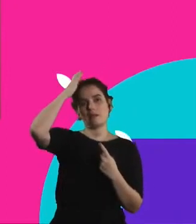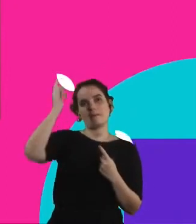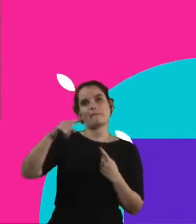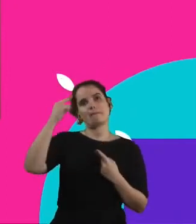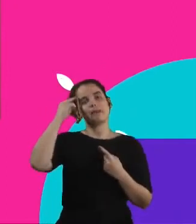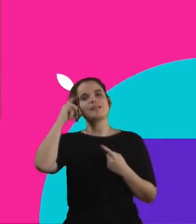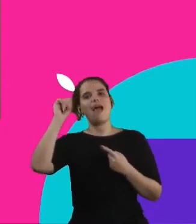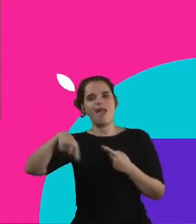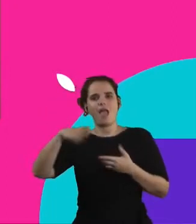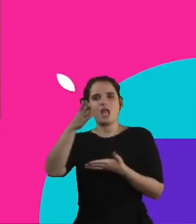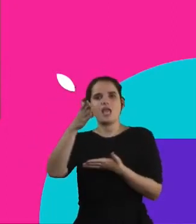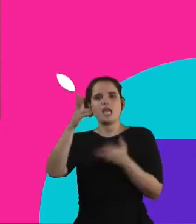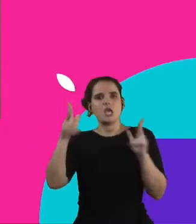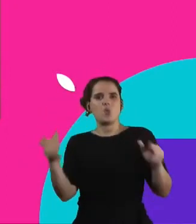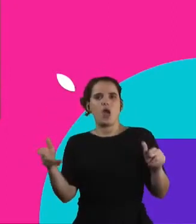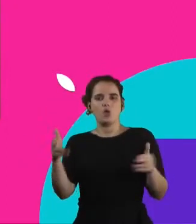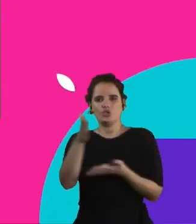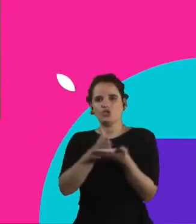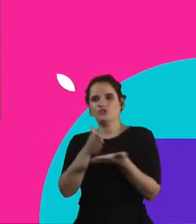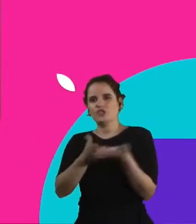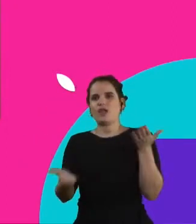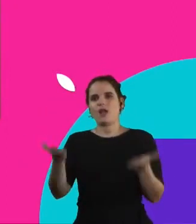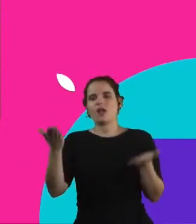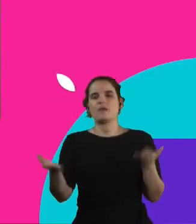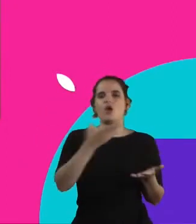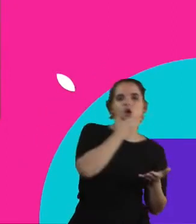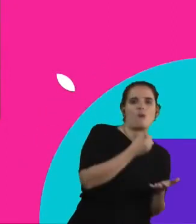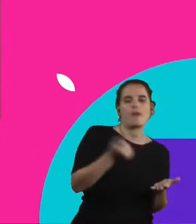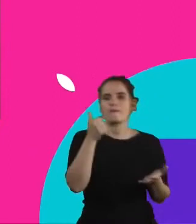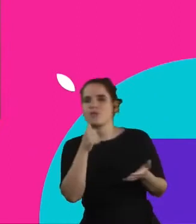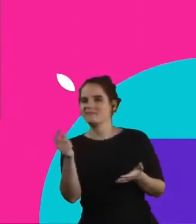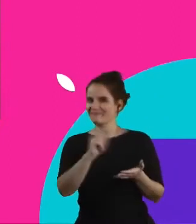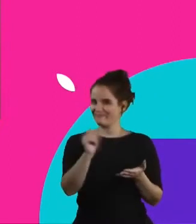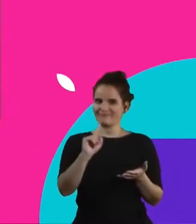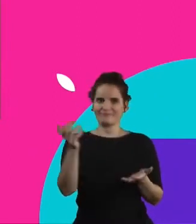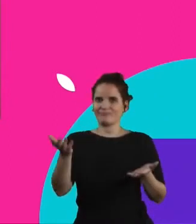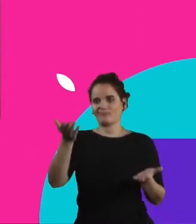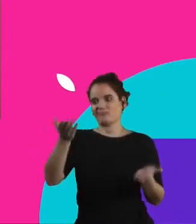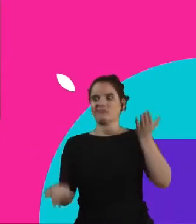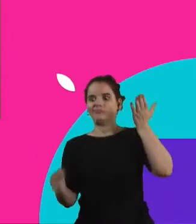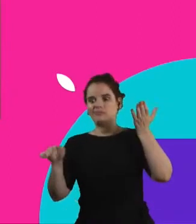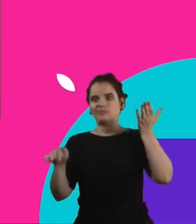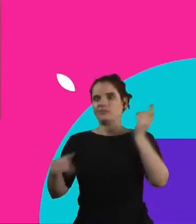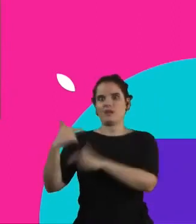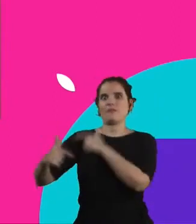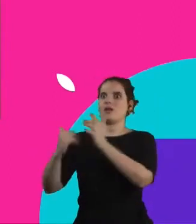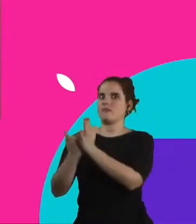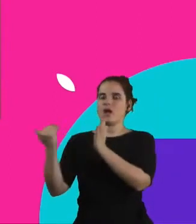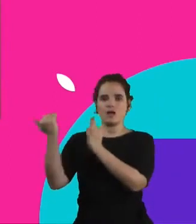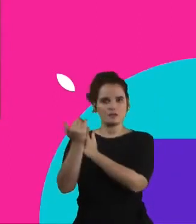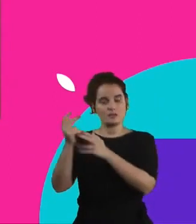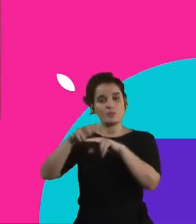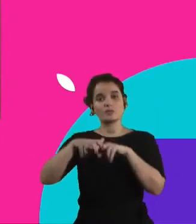homens e mulheres, e isso é uma questão que ajuda a gente a entender, por exemplo, os problemas de inserção que as mulheres têm no mercado